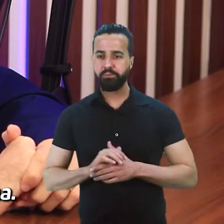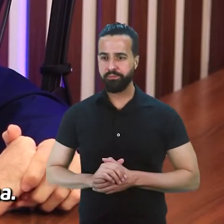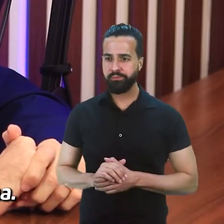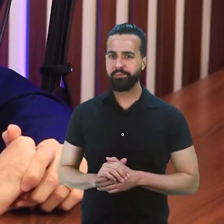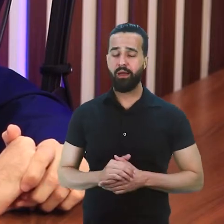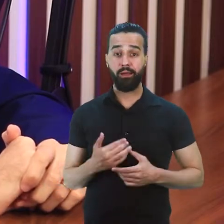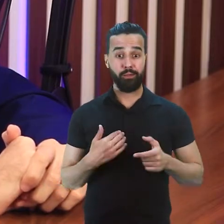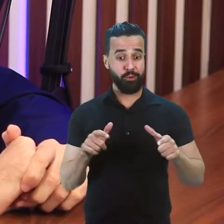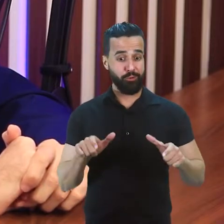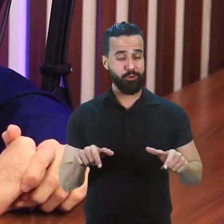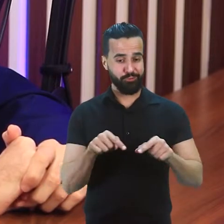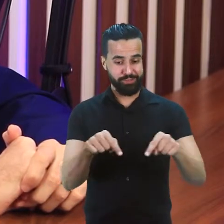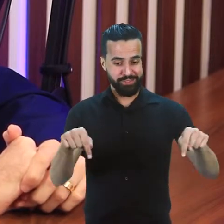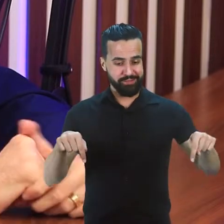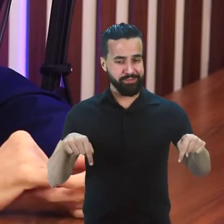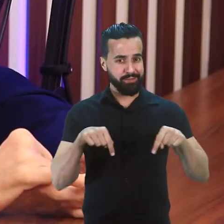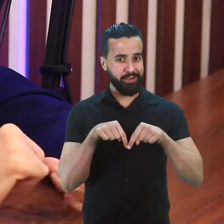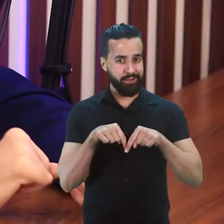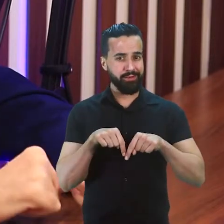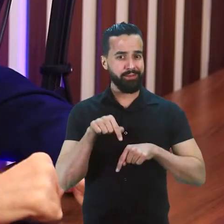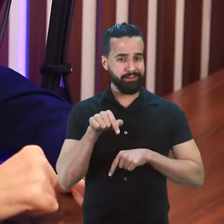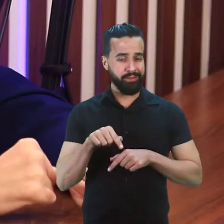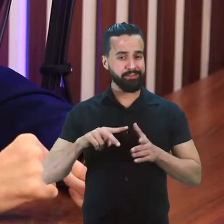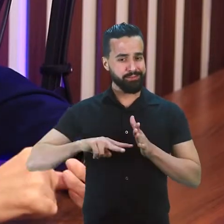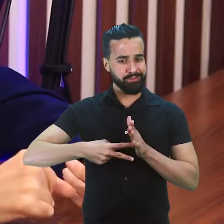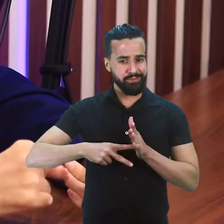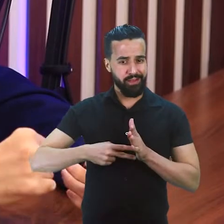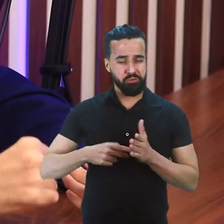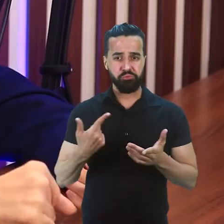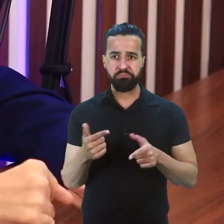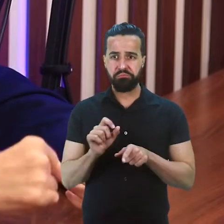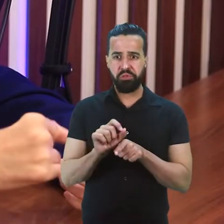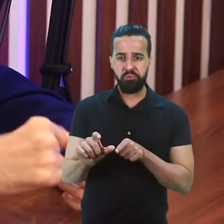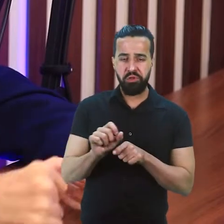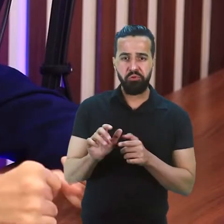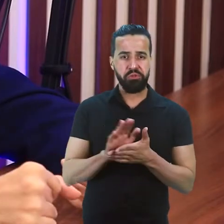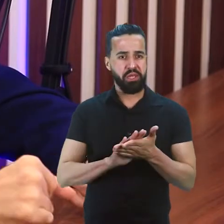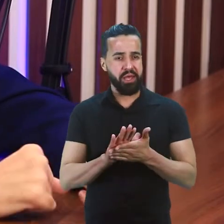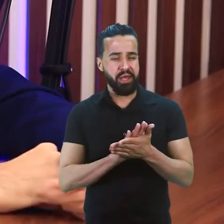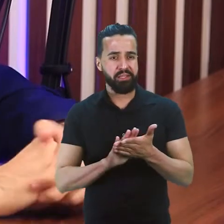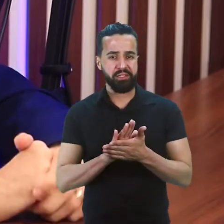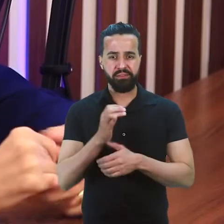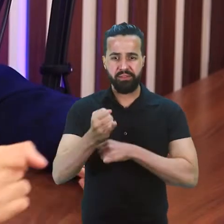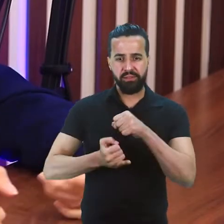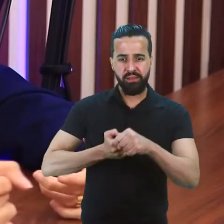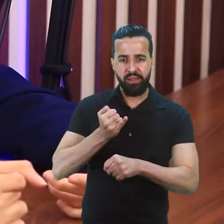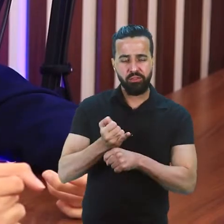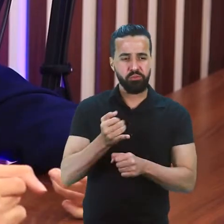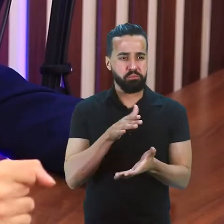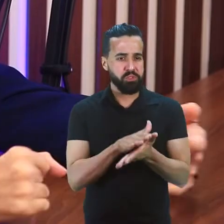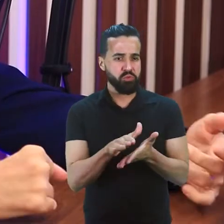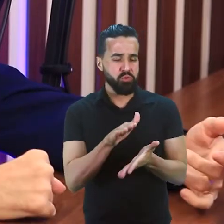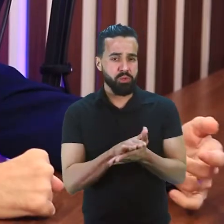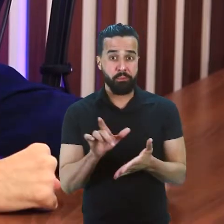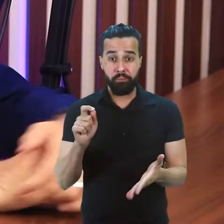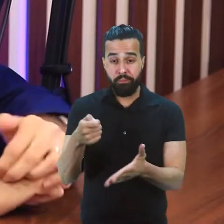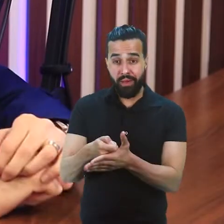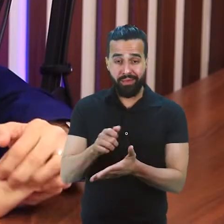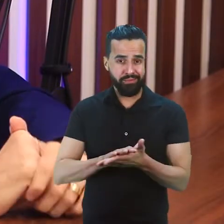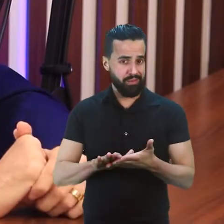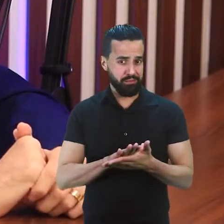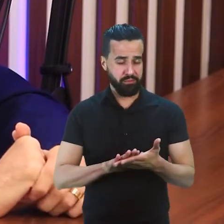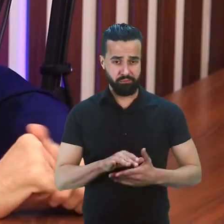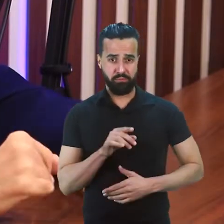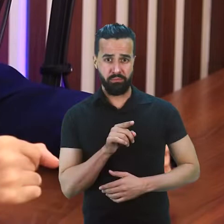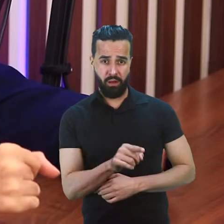lá uma salinha, aí eu não tinha despesa com aluguel, com impressora, com internet, com nada. Né? Não ganhava salário,